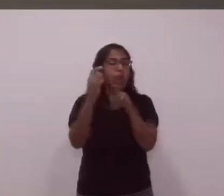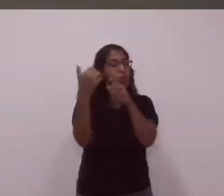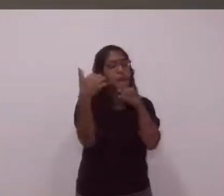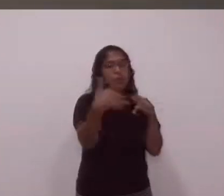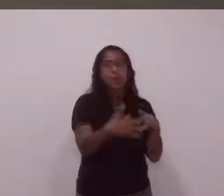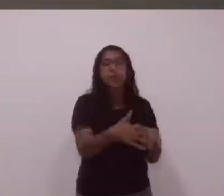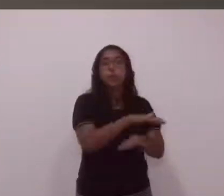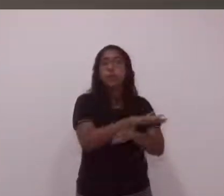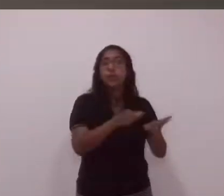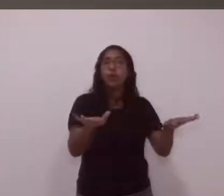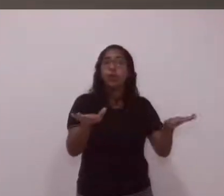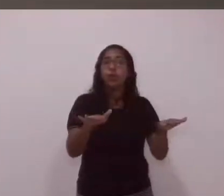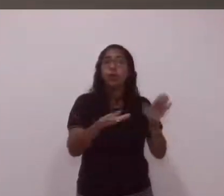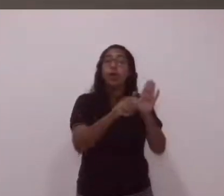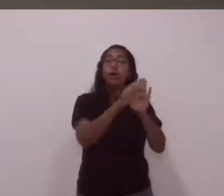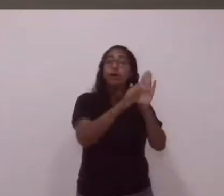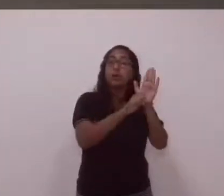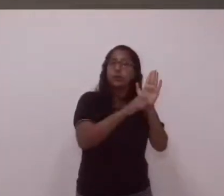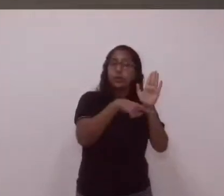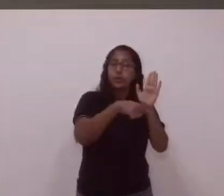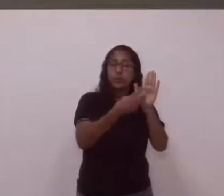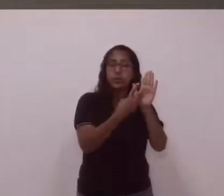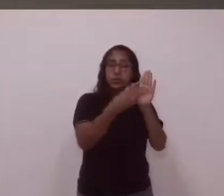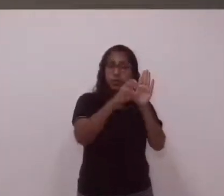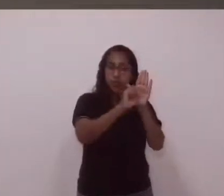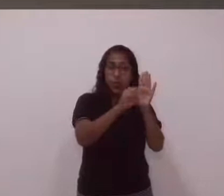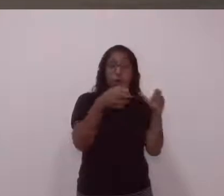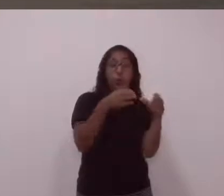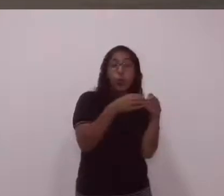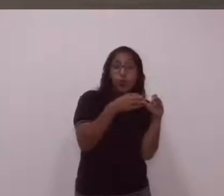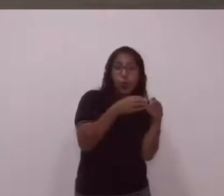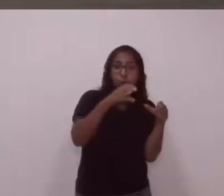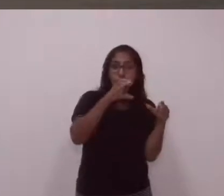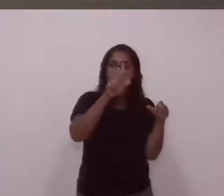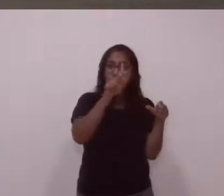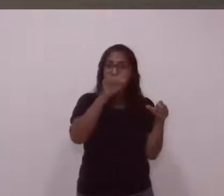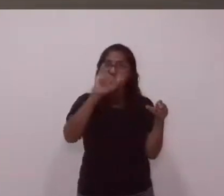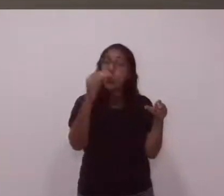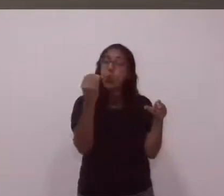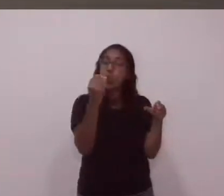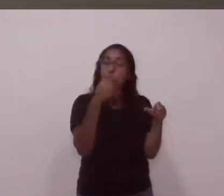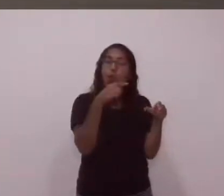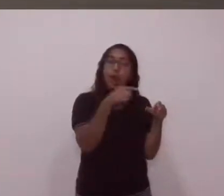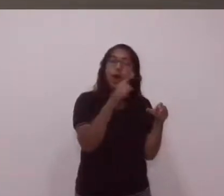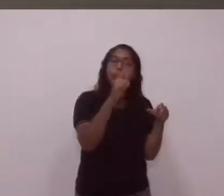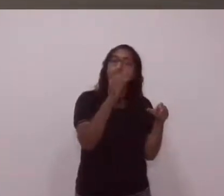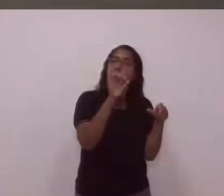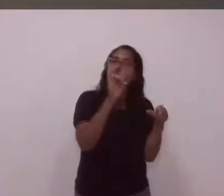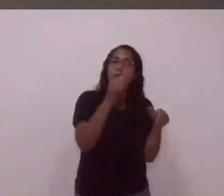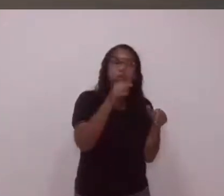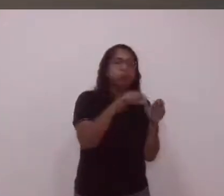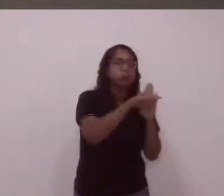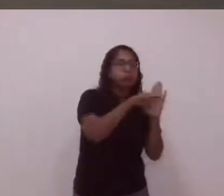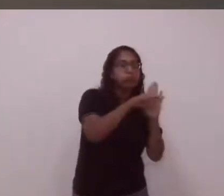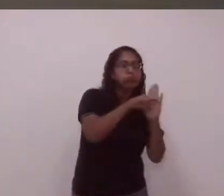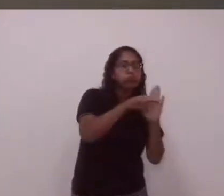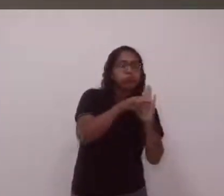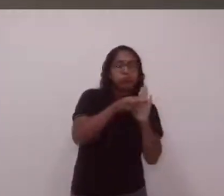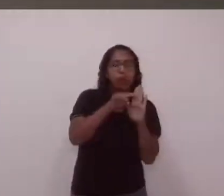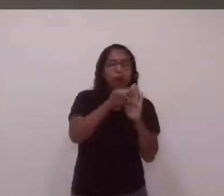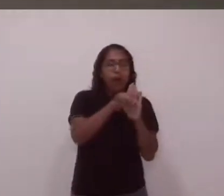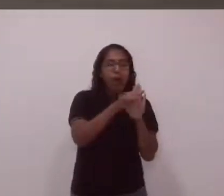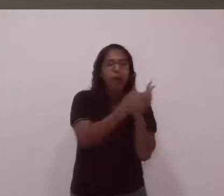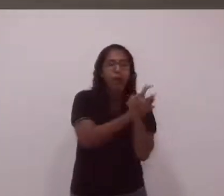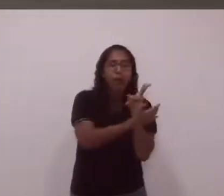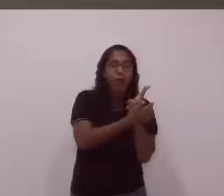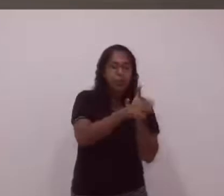artigo 38 ela é muito clara comissão processante é constituída para apurar infrações político-administrativas então